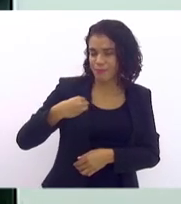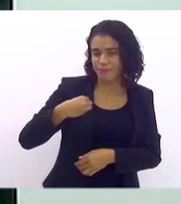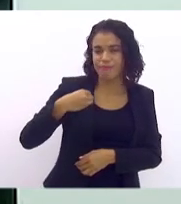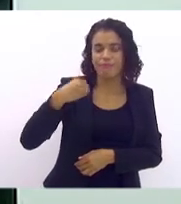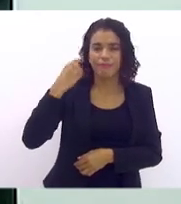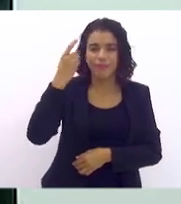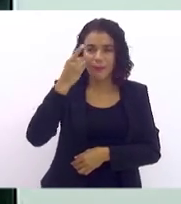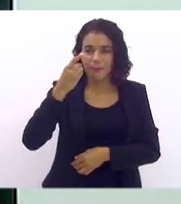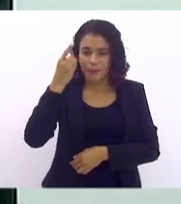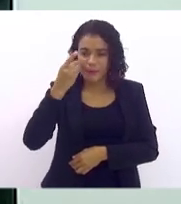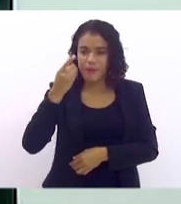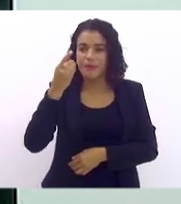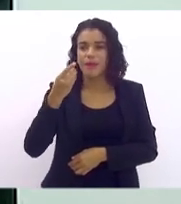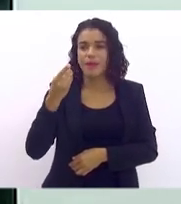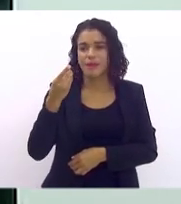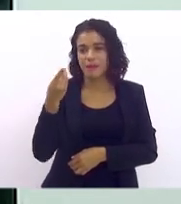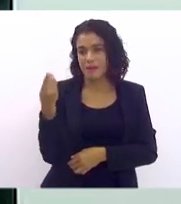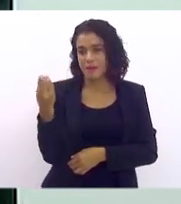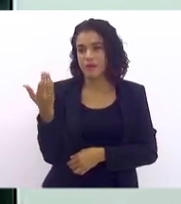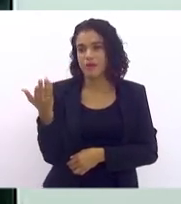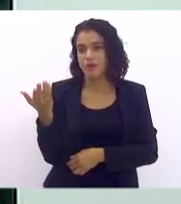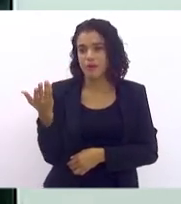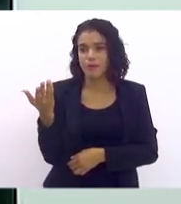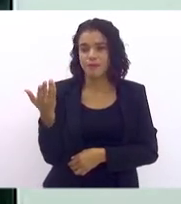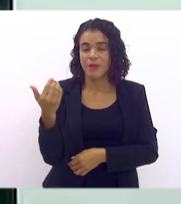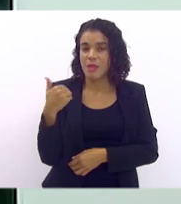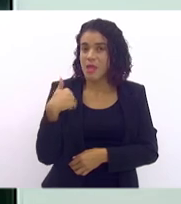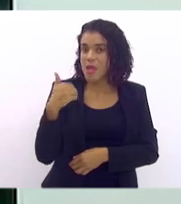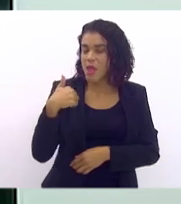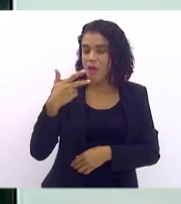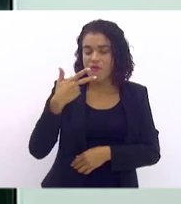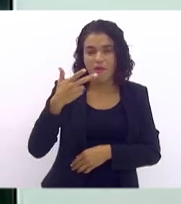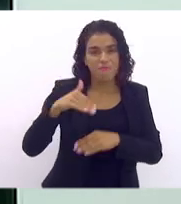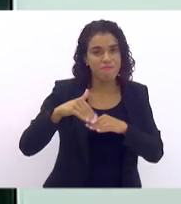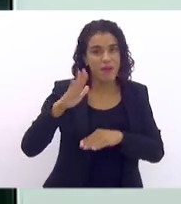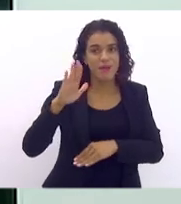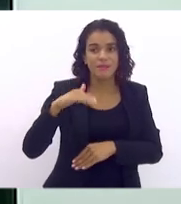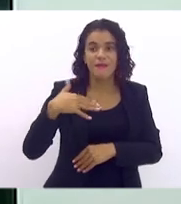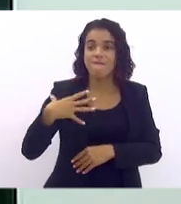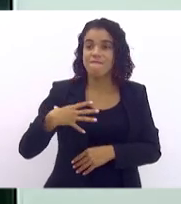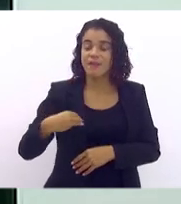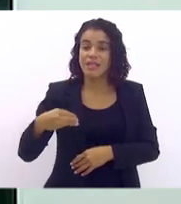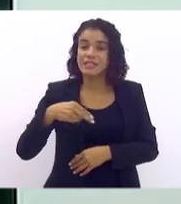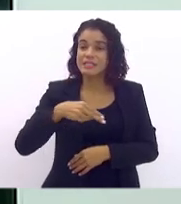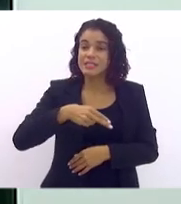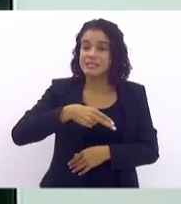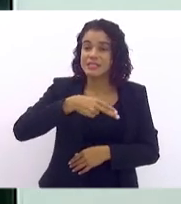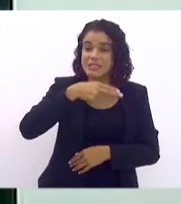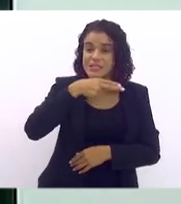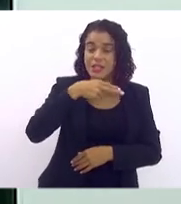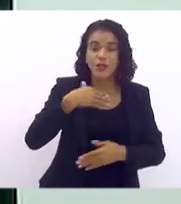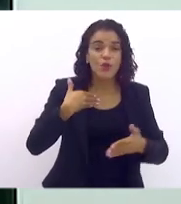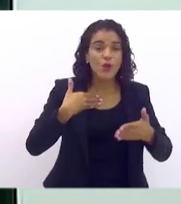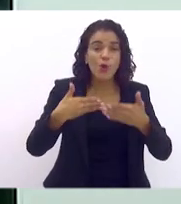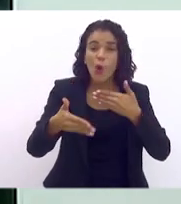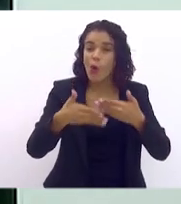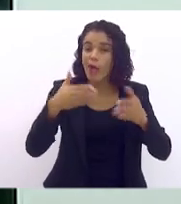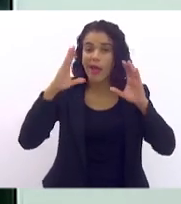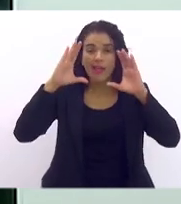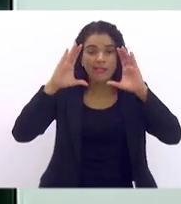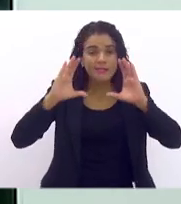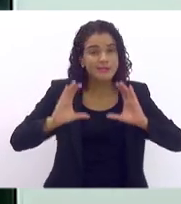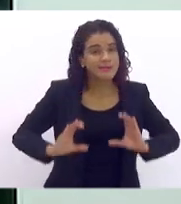sério, eu vou muito mais além, as filhas e netas de qualquer